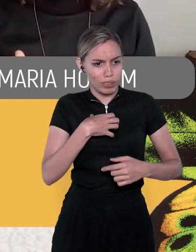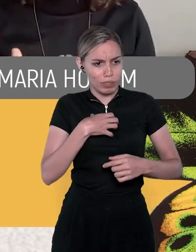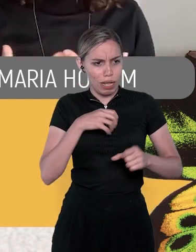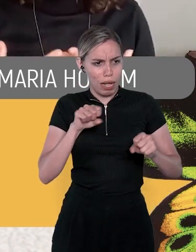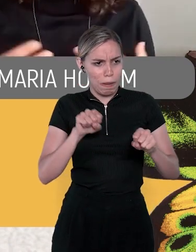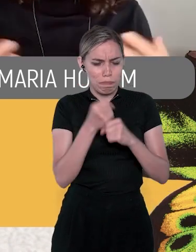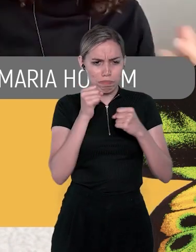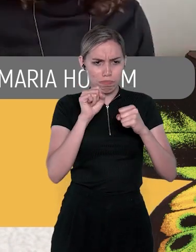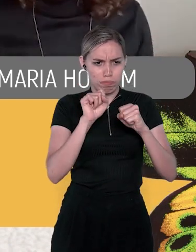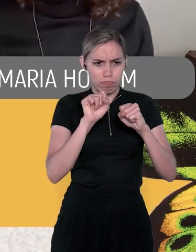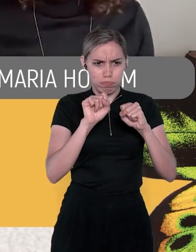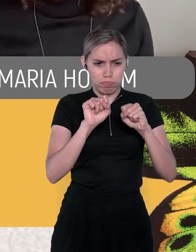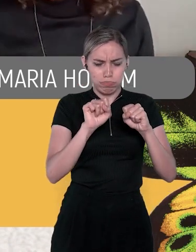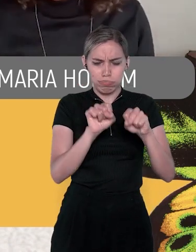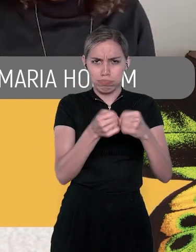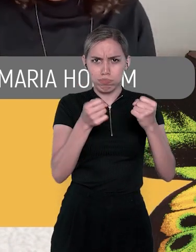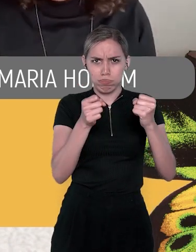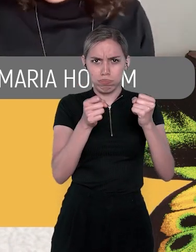sente que